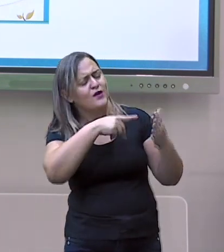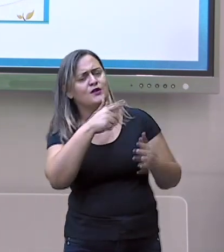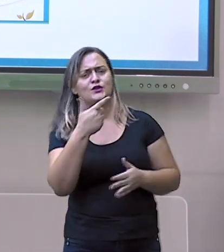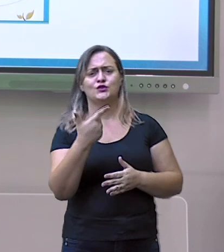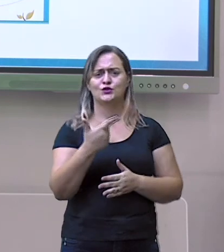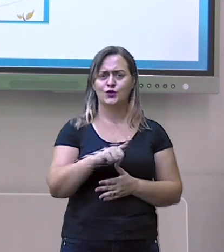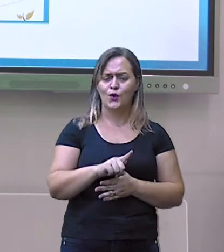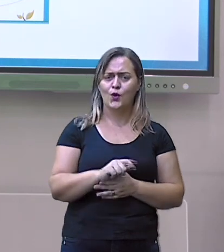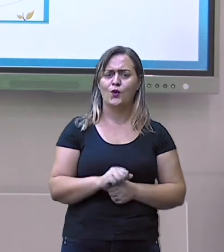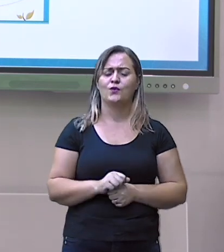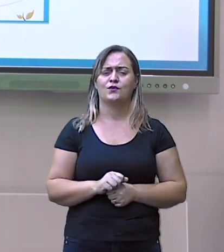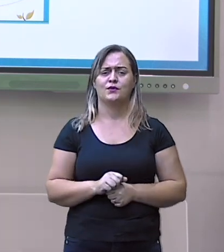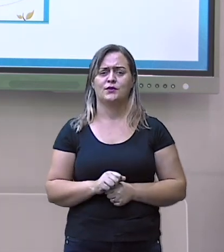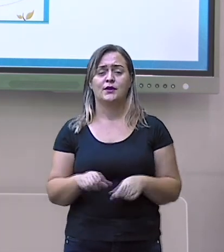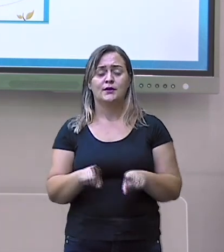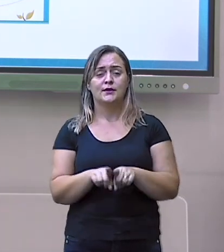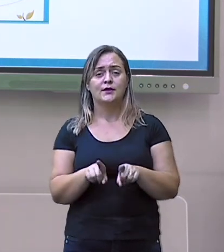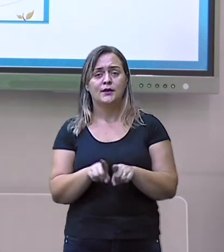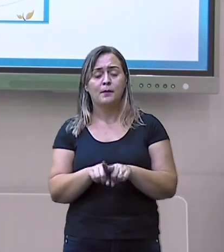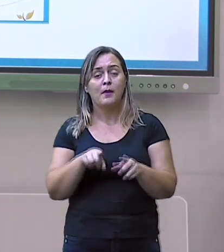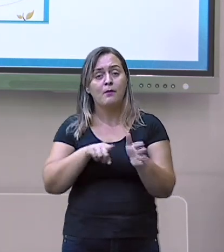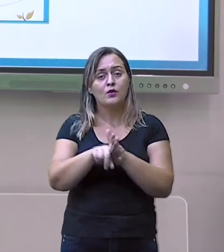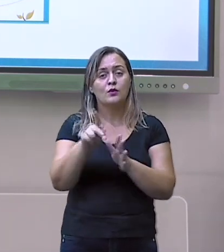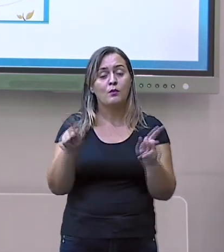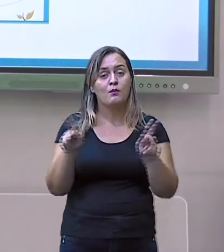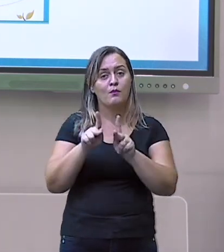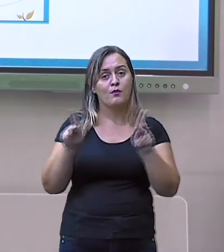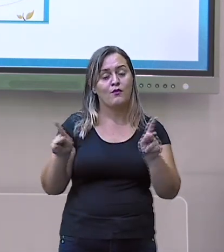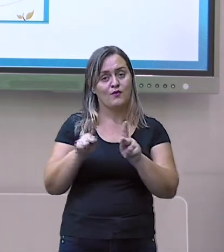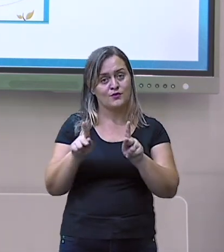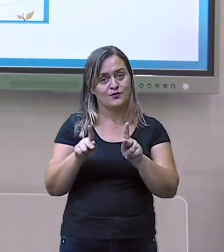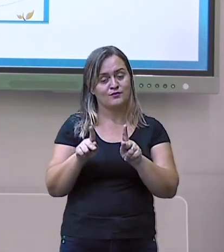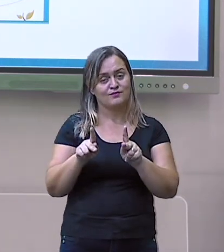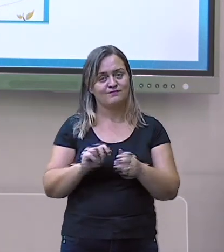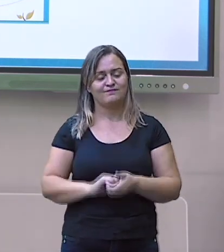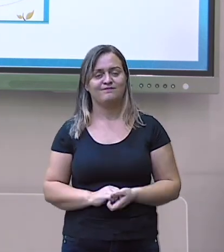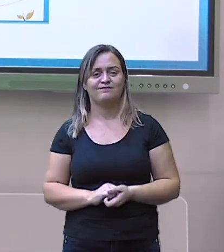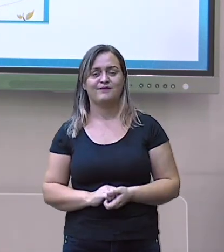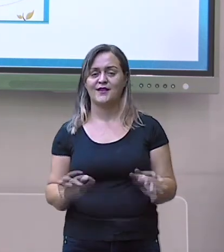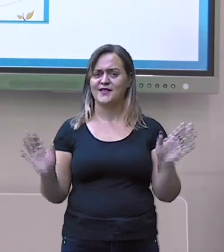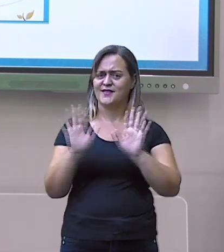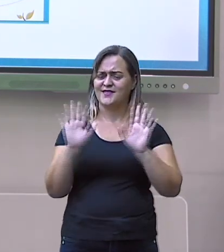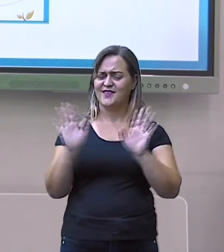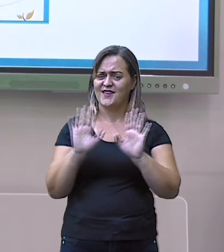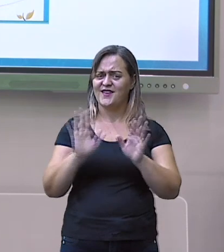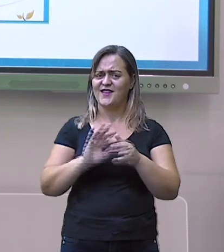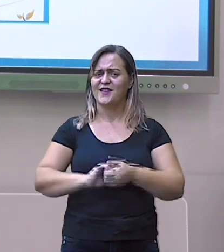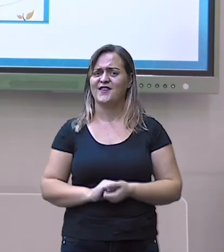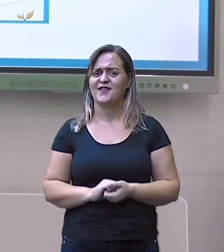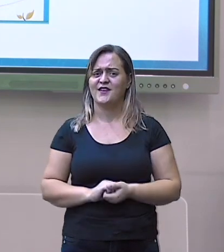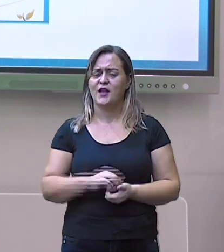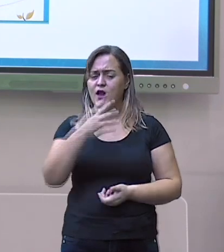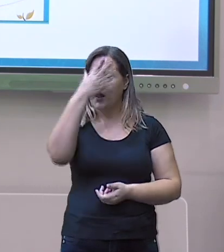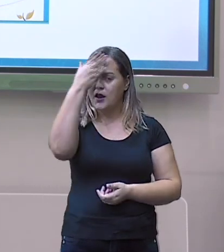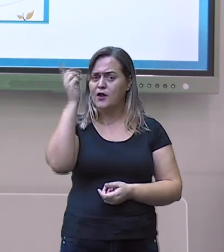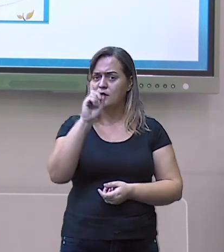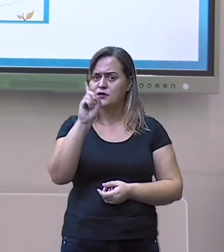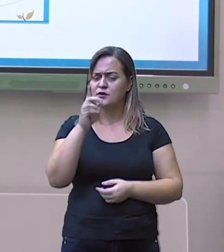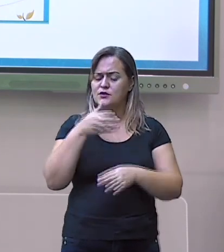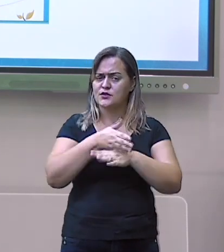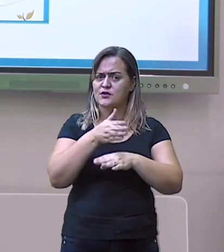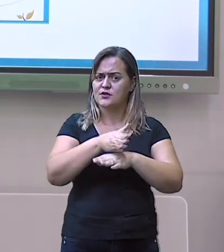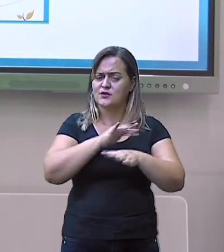estar chamando seu professor através do chat. Até a próxima aula e não se esqueça de acessar as